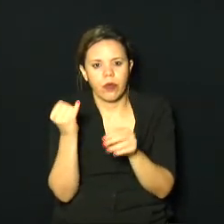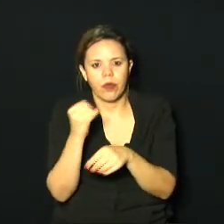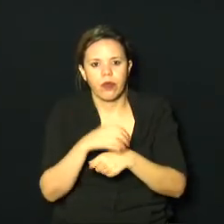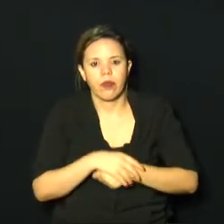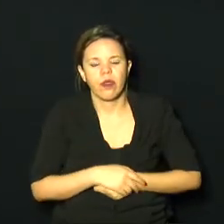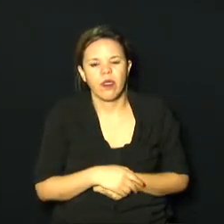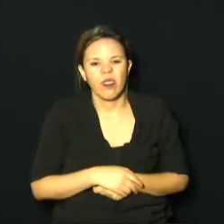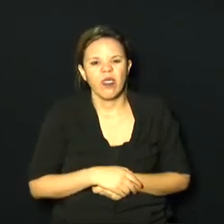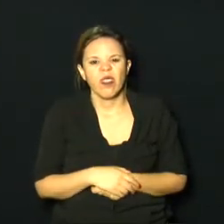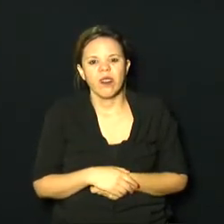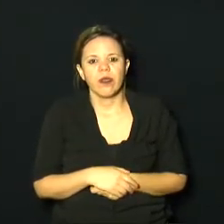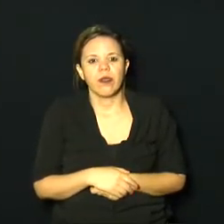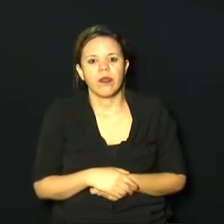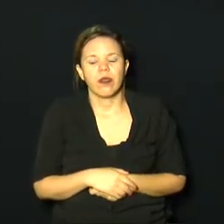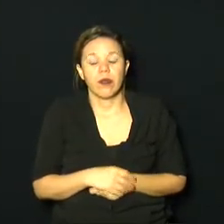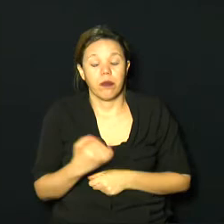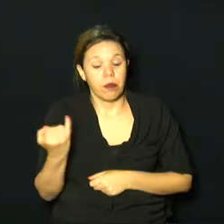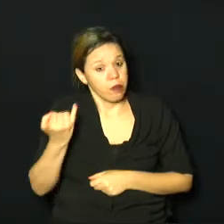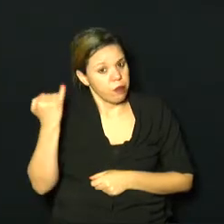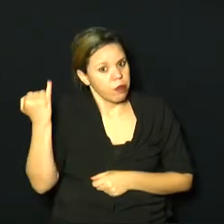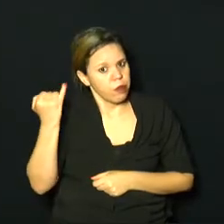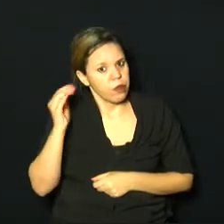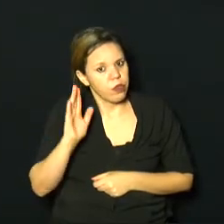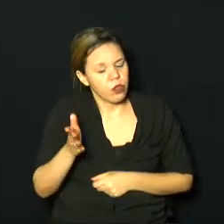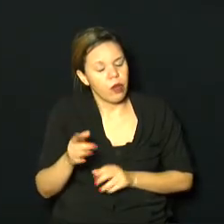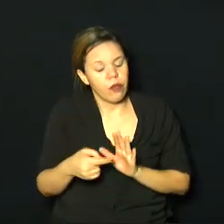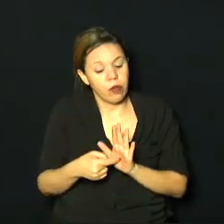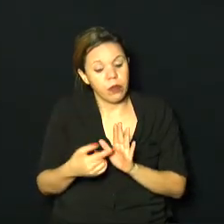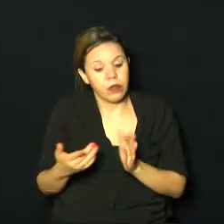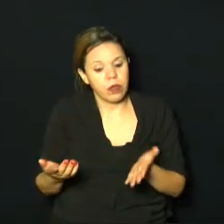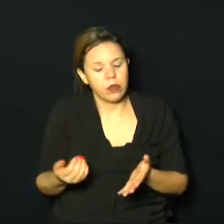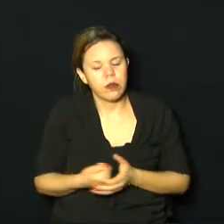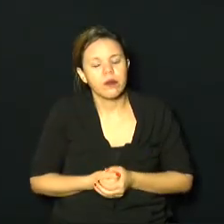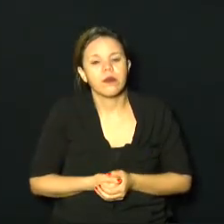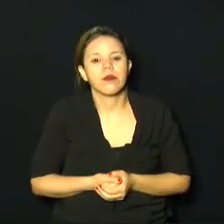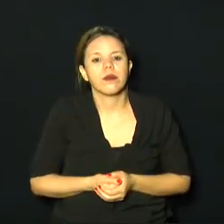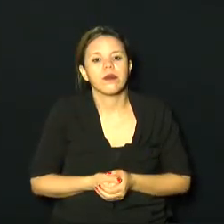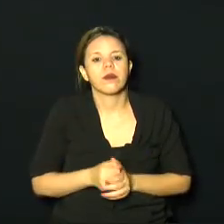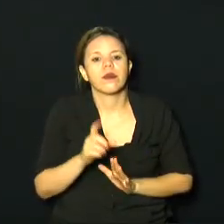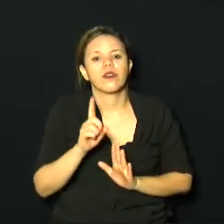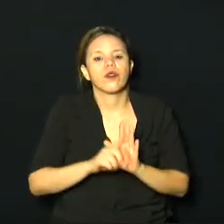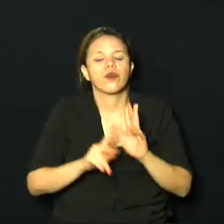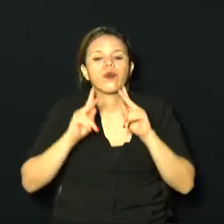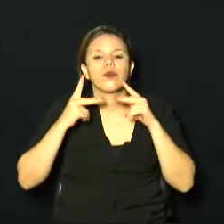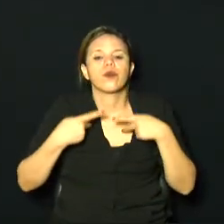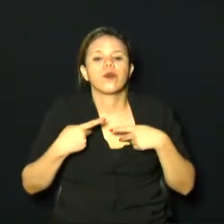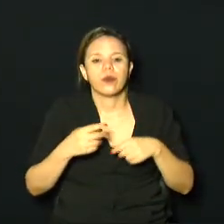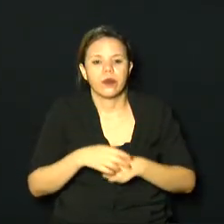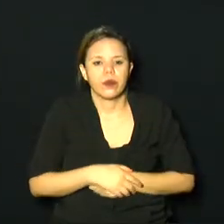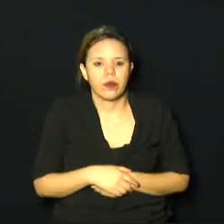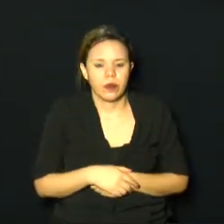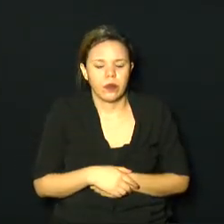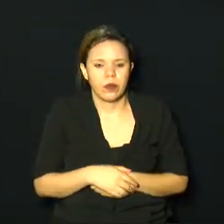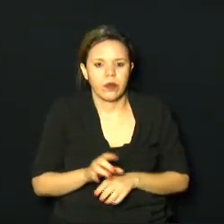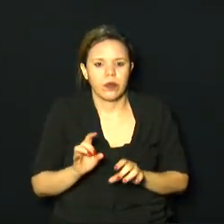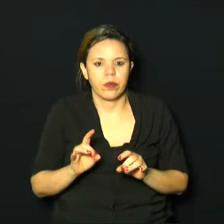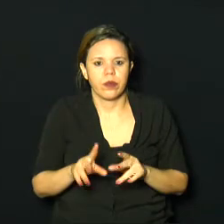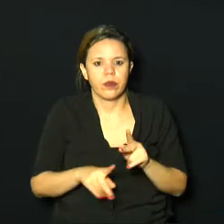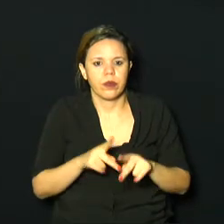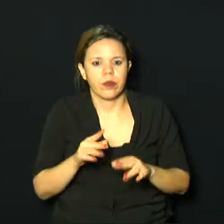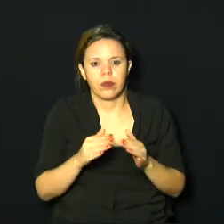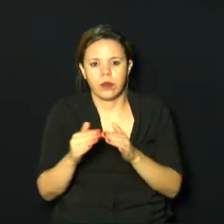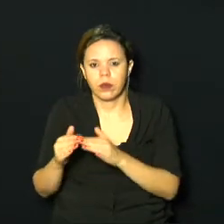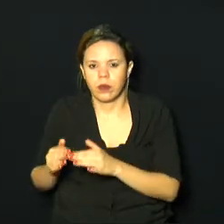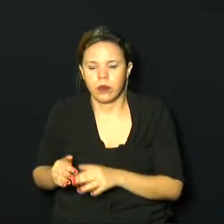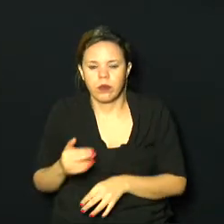considerações. E é importante, já foi pontuado, que os direitos humanos, especialmente de moradia, não